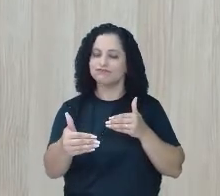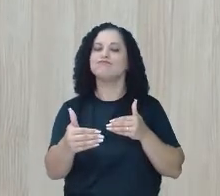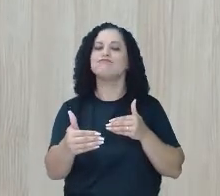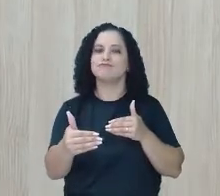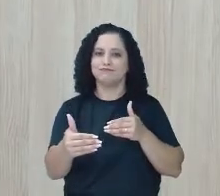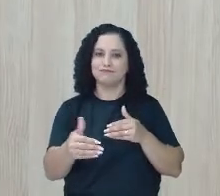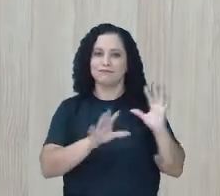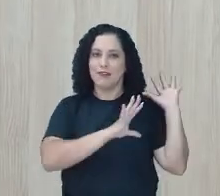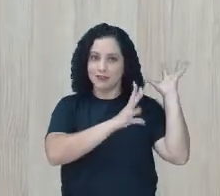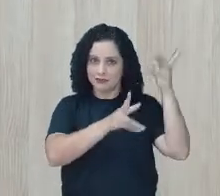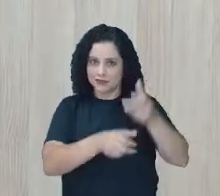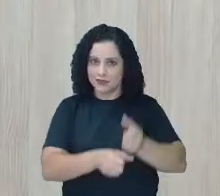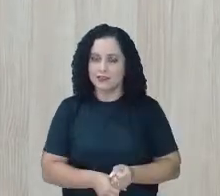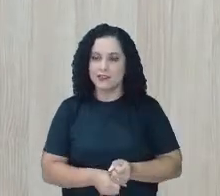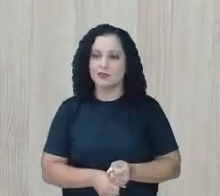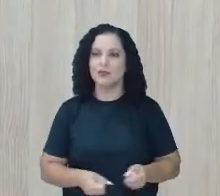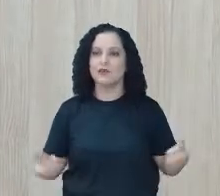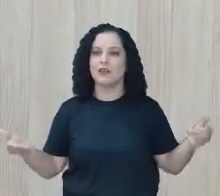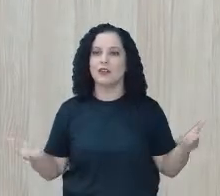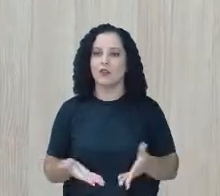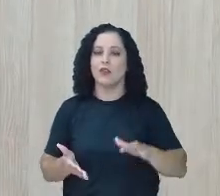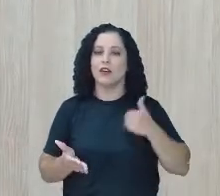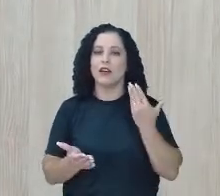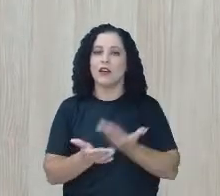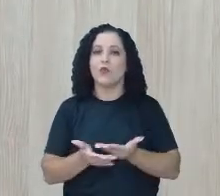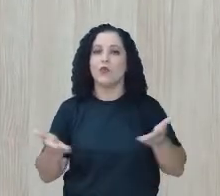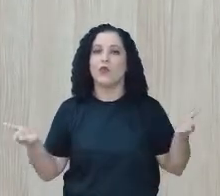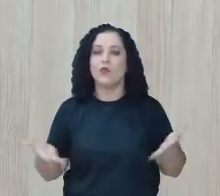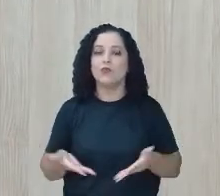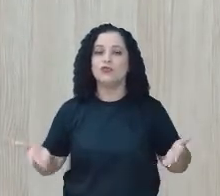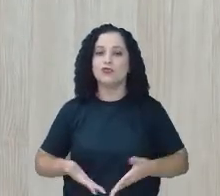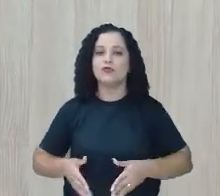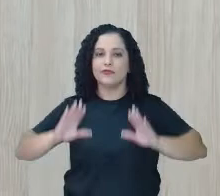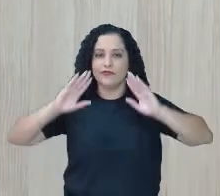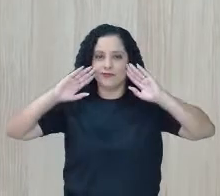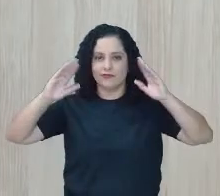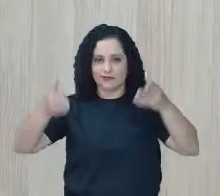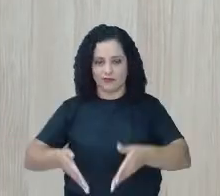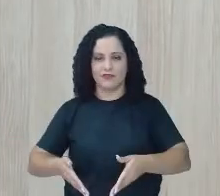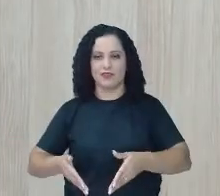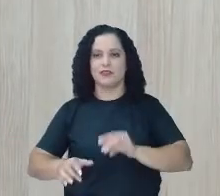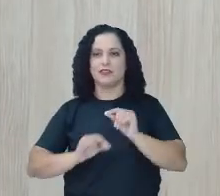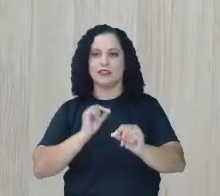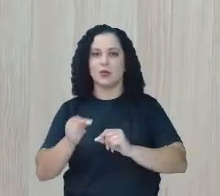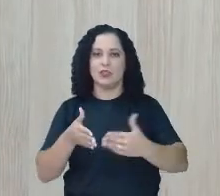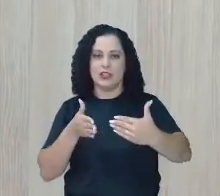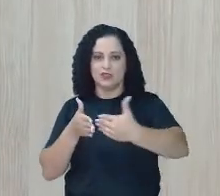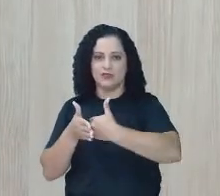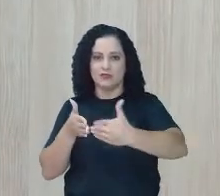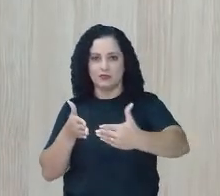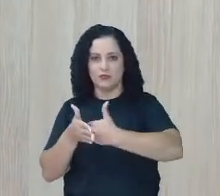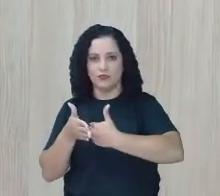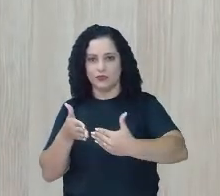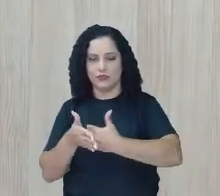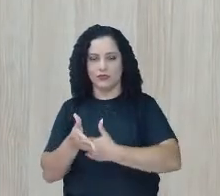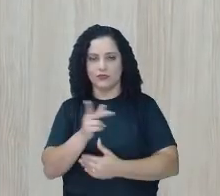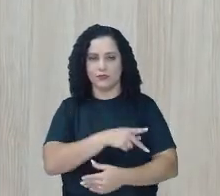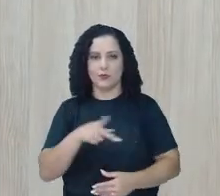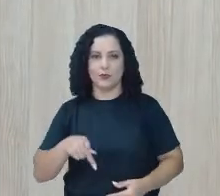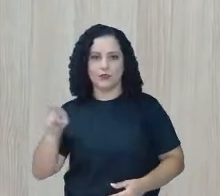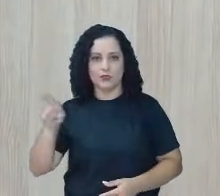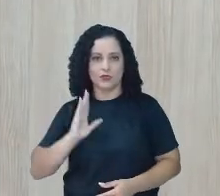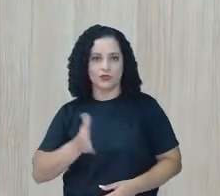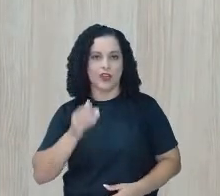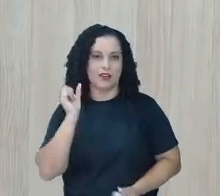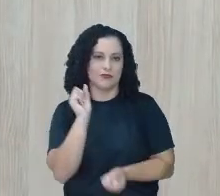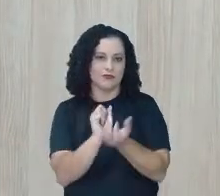fazendo a revisão. A gente vai começar a aula de hoje para enfatizar as diagonais, né? O professor do spoiler já deu aqui a dica do que a gente